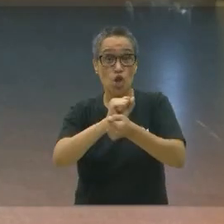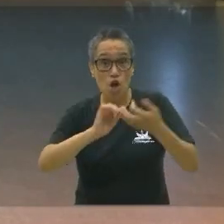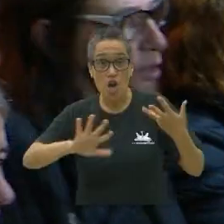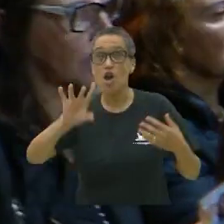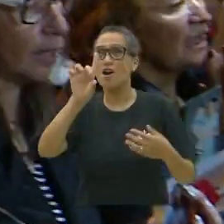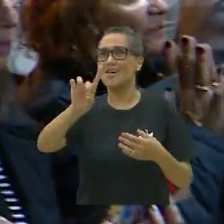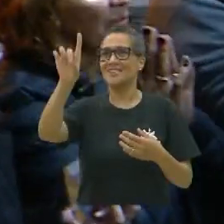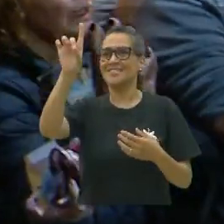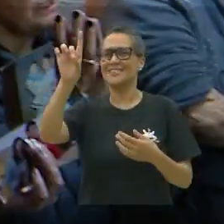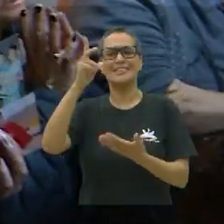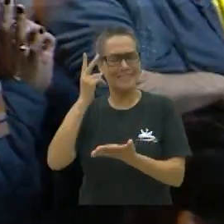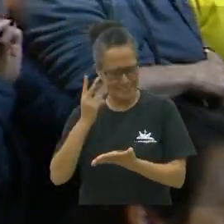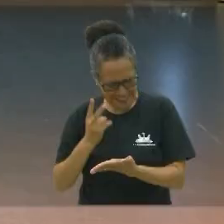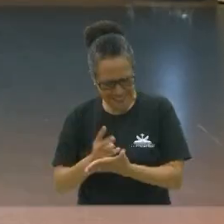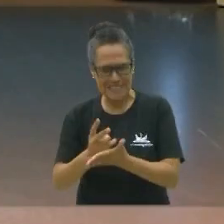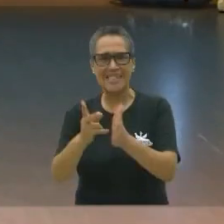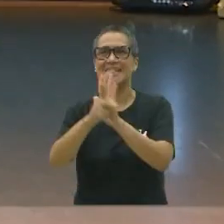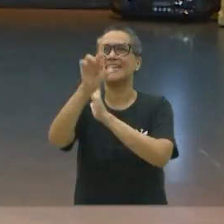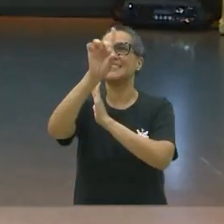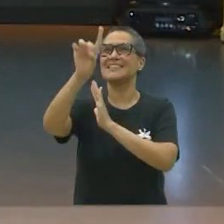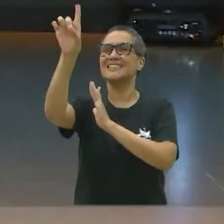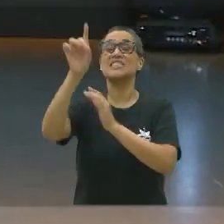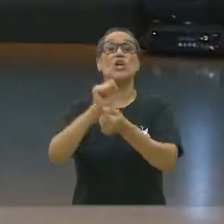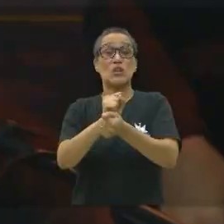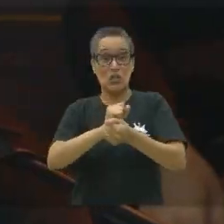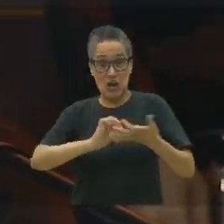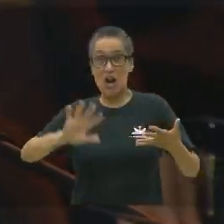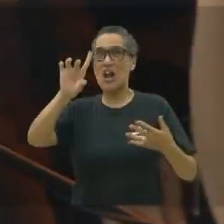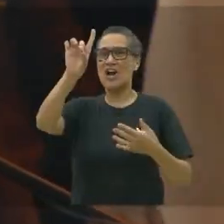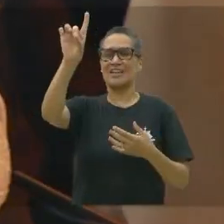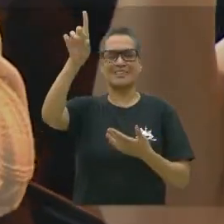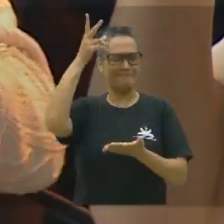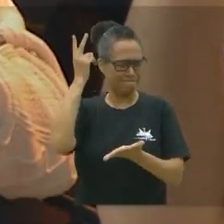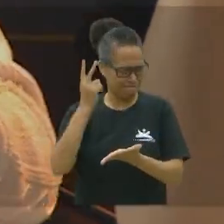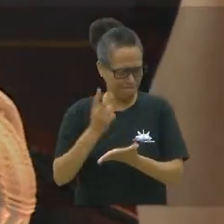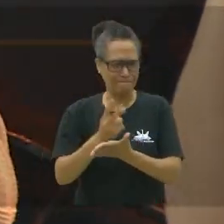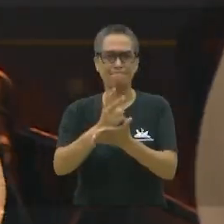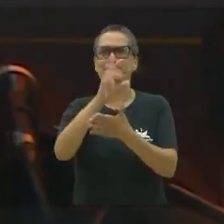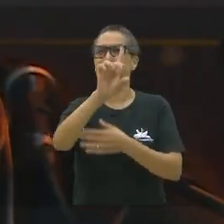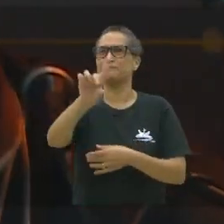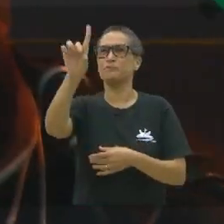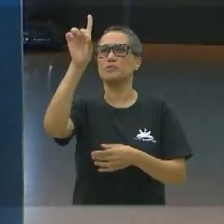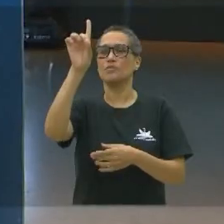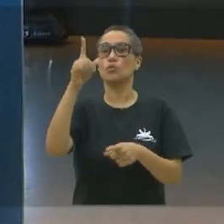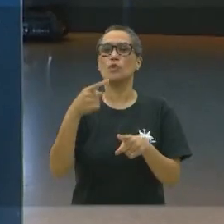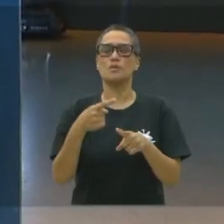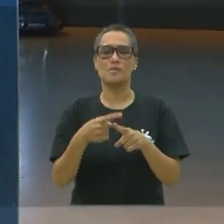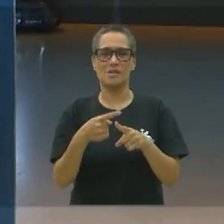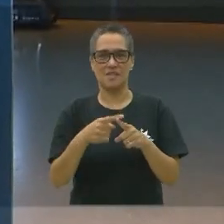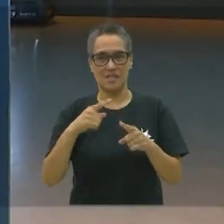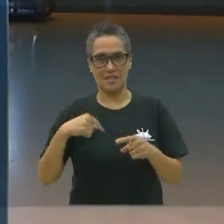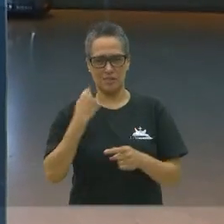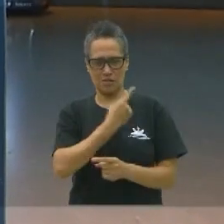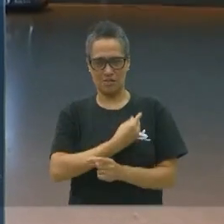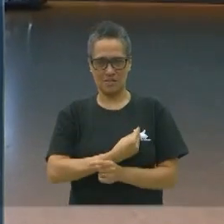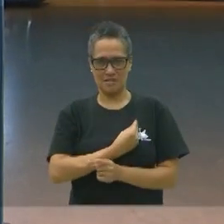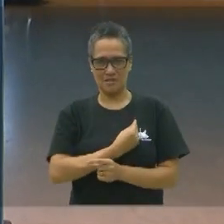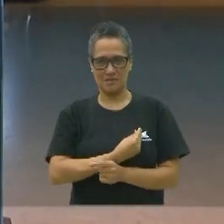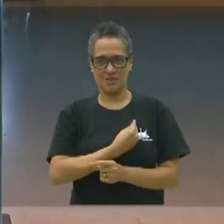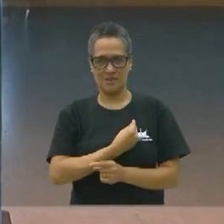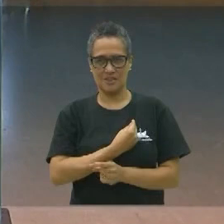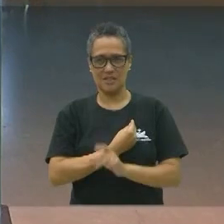Deus. Sempre a Deus. Glória a Deus. Sempre a Deus. Porque a nossa vida